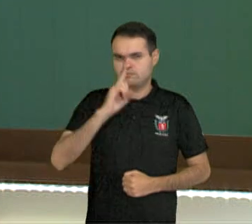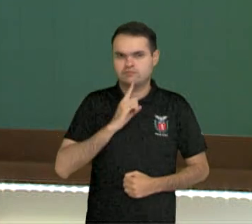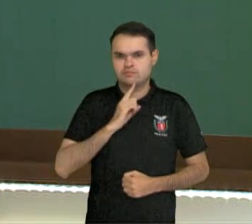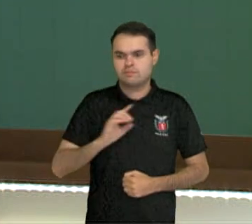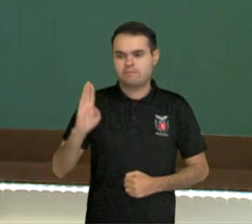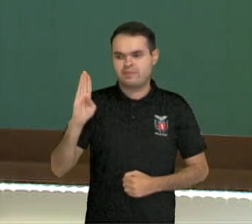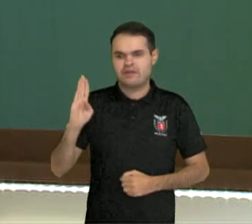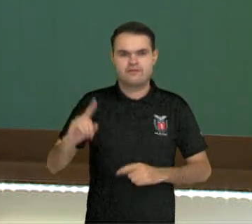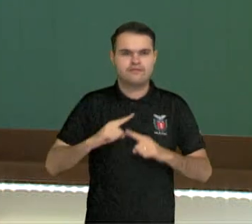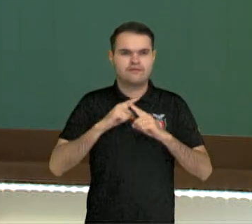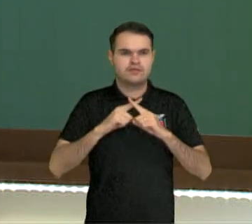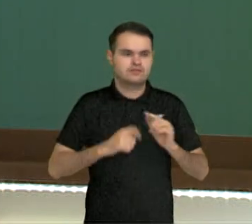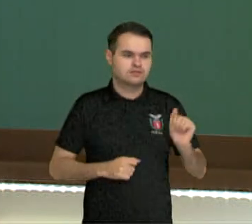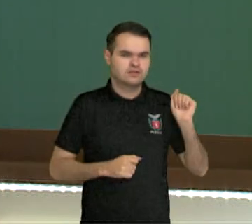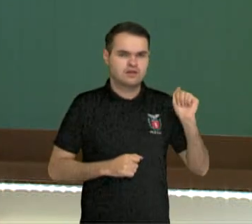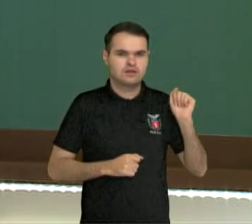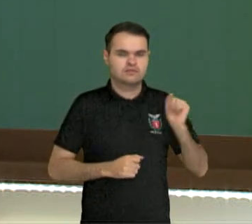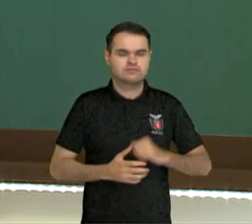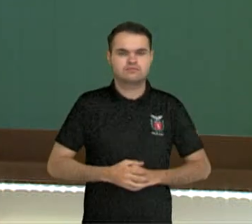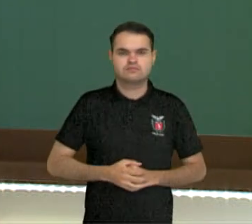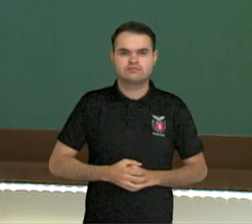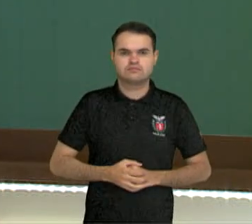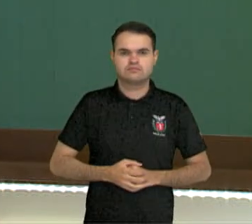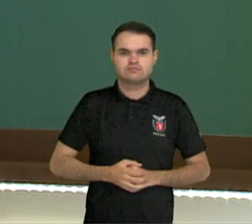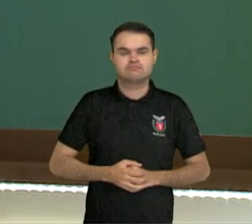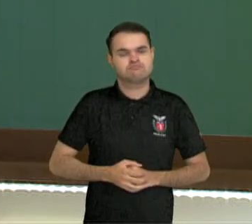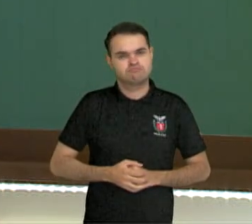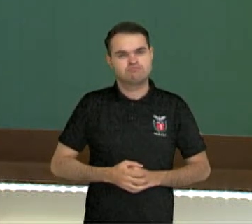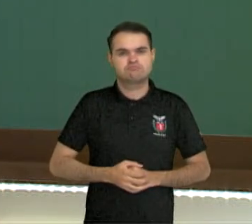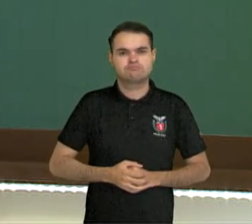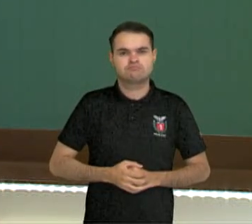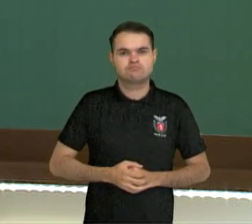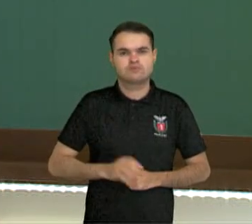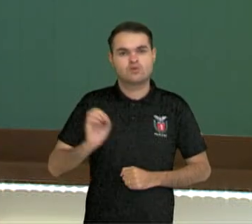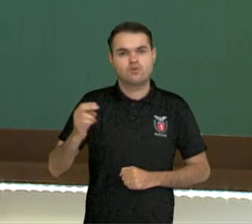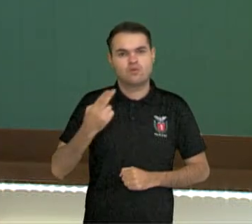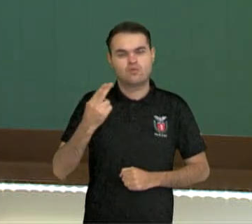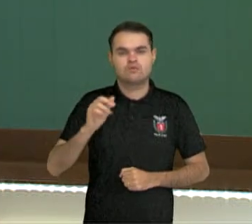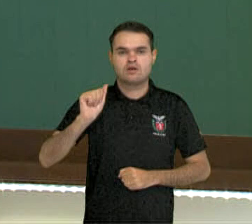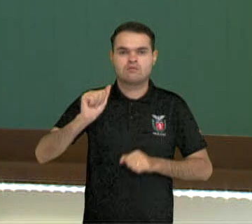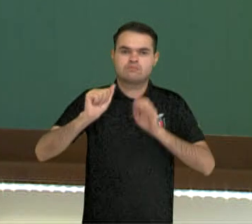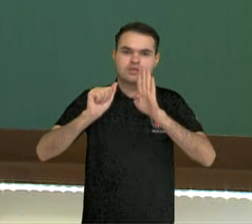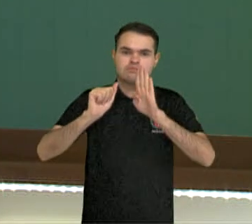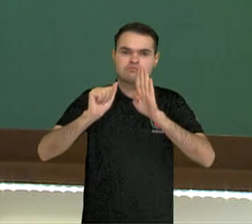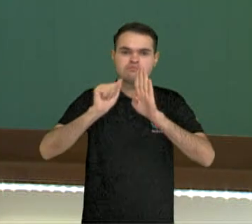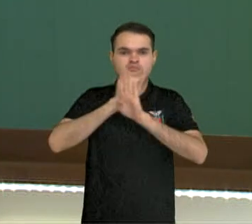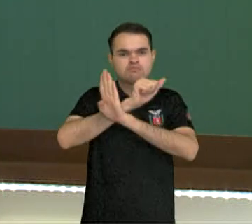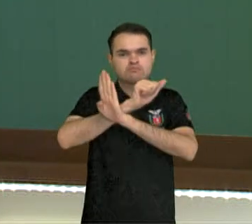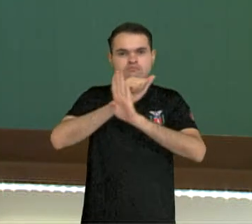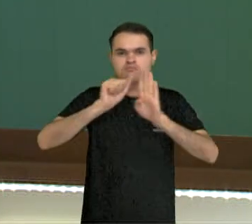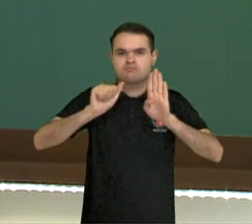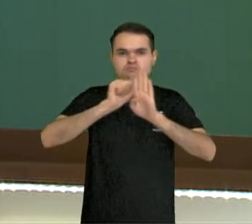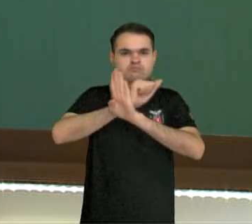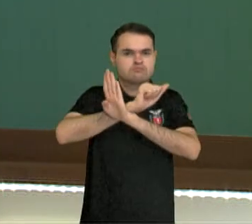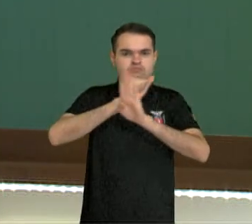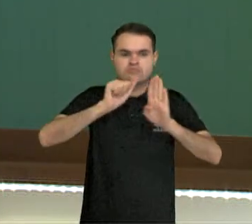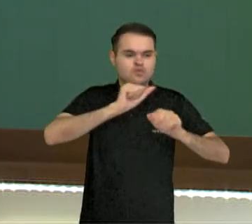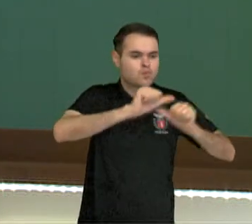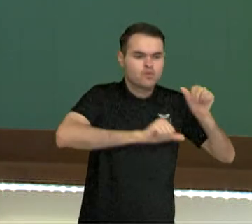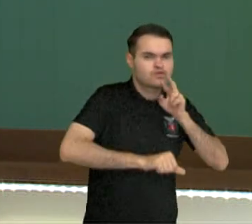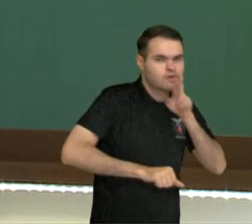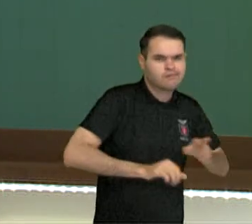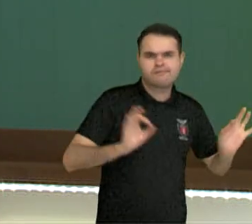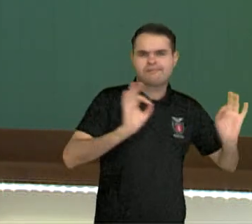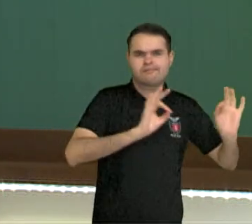vezes A, ó, aqui eu coloquei a alturinha A, ó. B vezes A ou AB, tanto faz, a ordem dos fatores não vai alterar